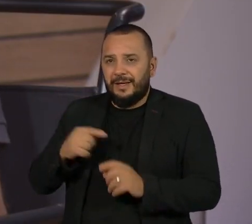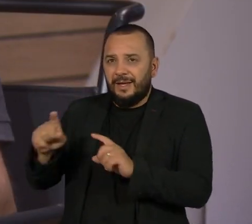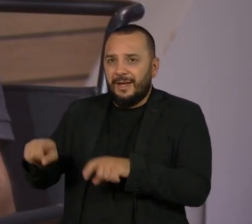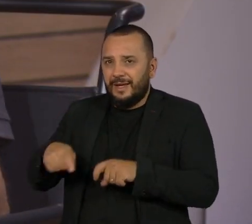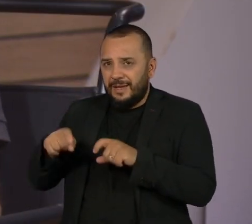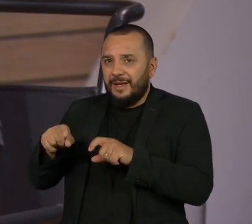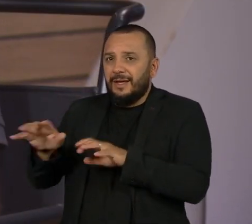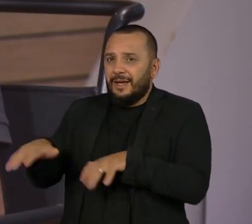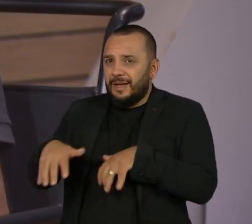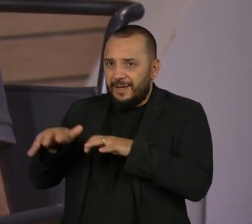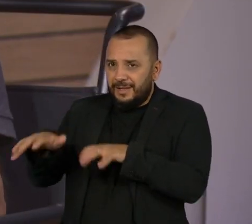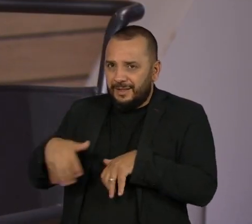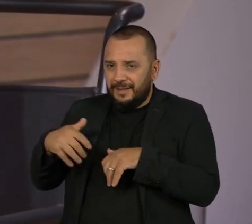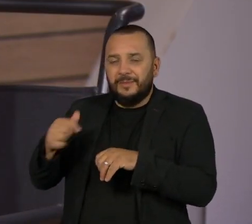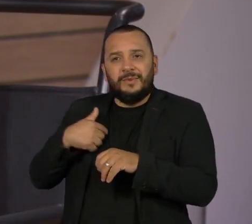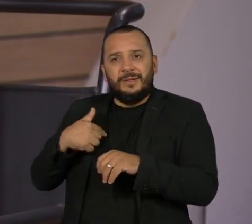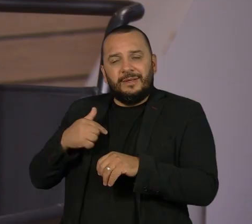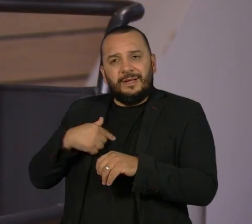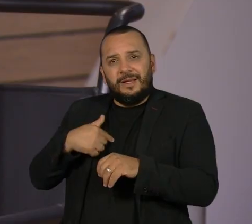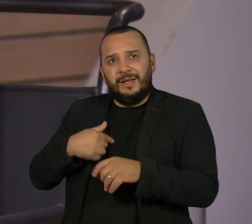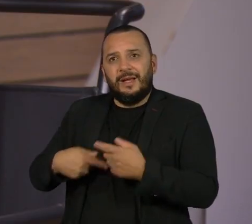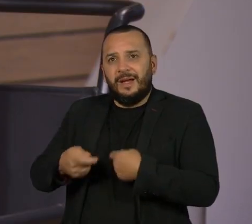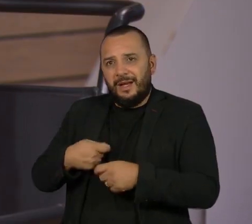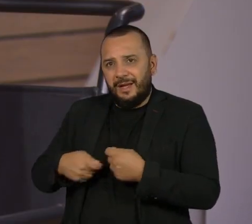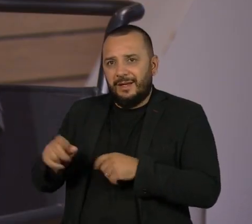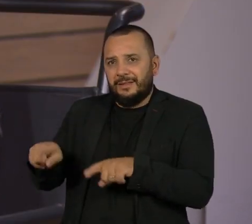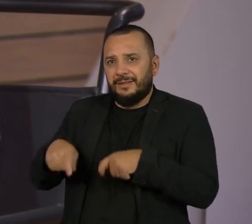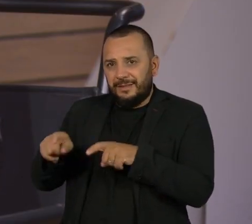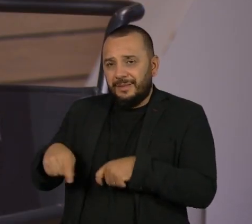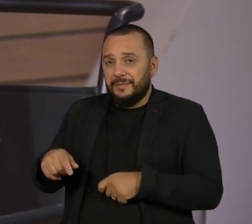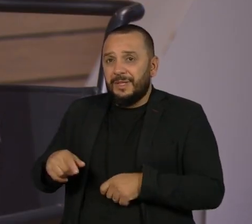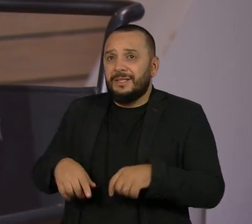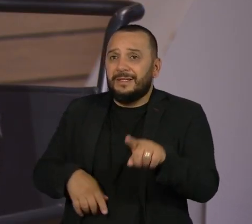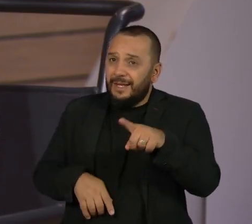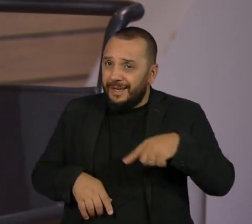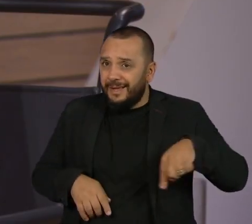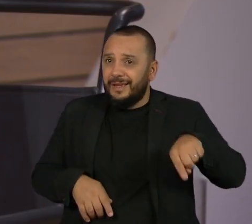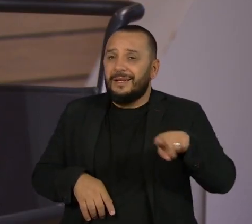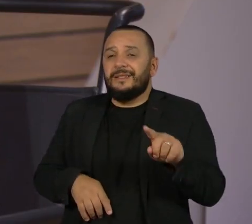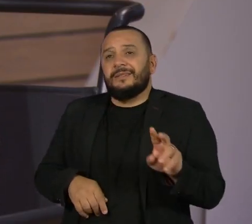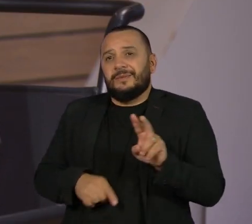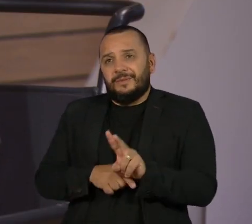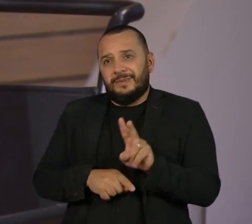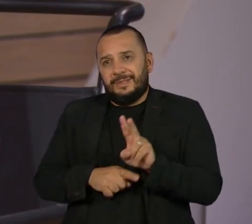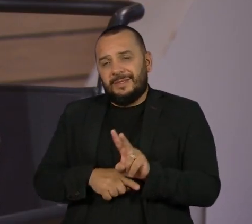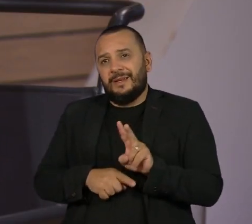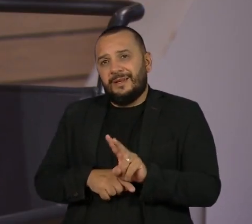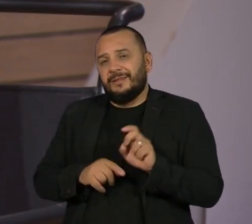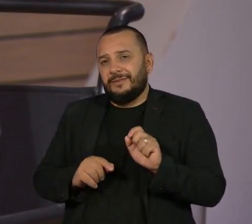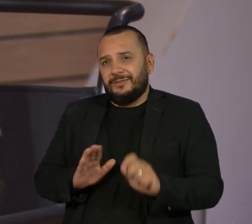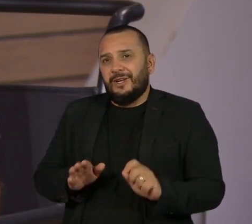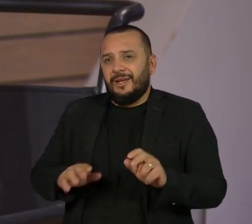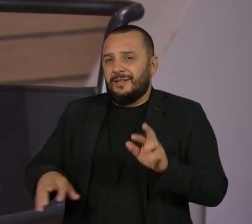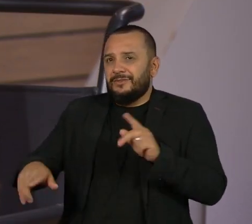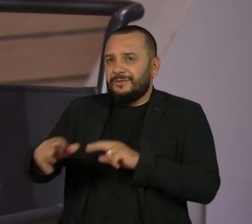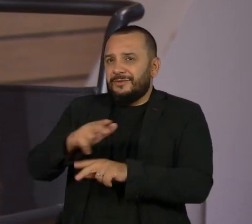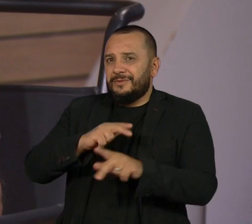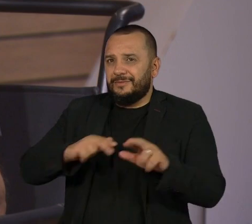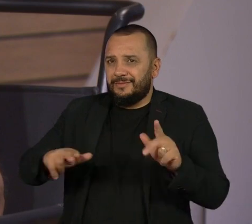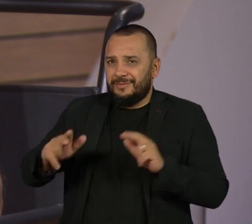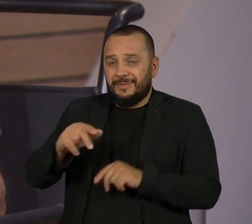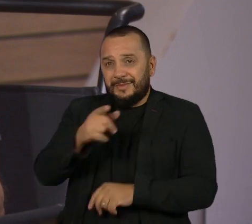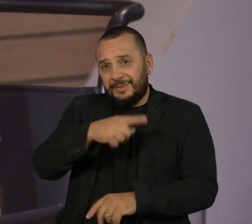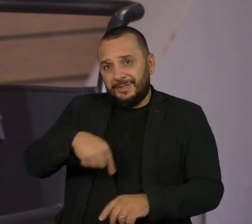para o agronegócio, para tudo, mas para esses que foram responsáveis por essa diversidade, por essa mega